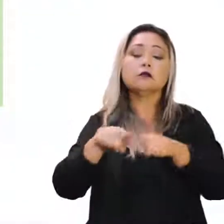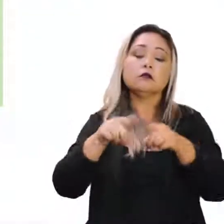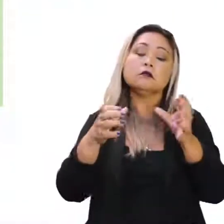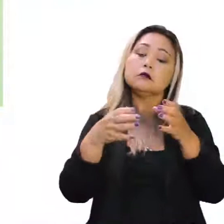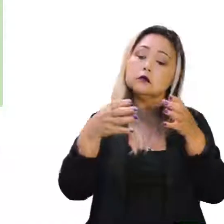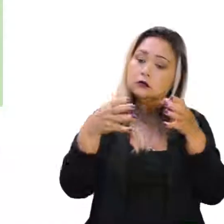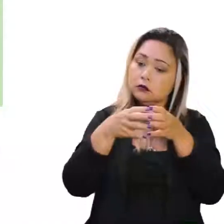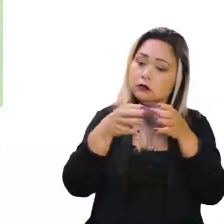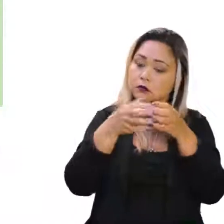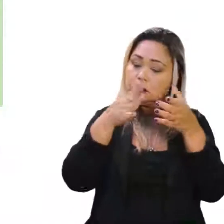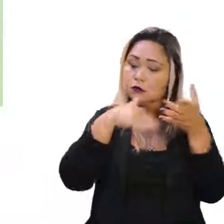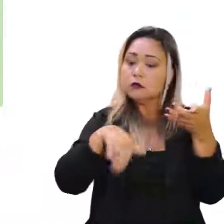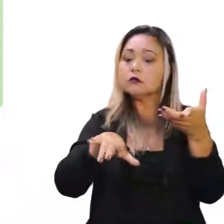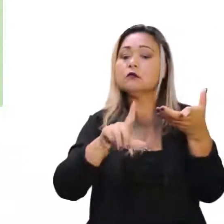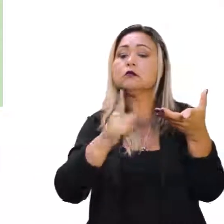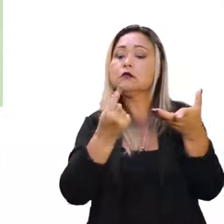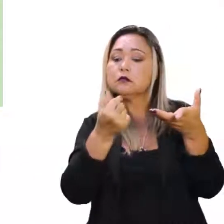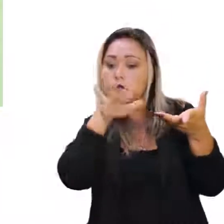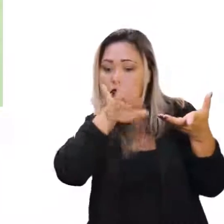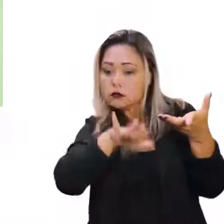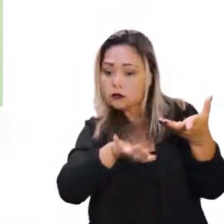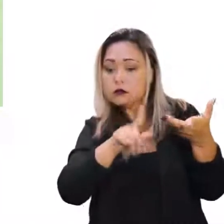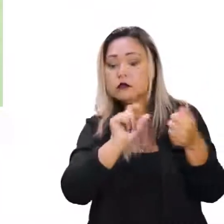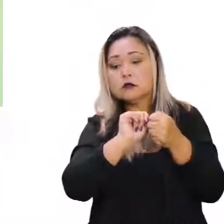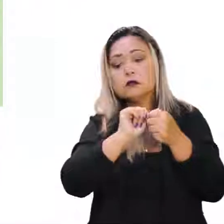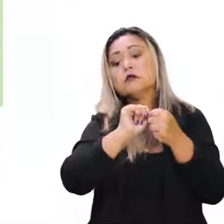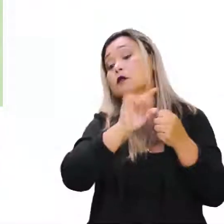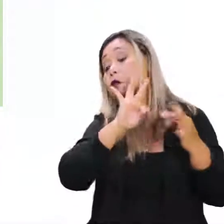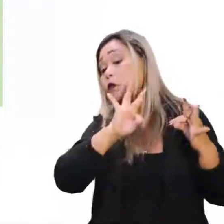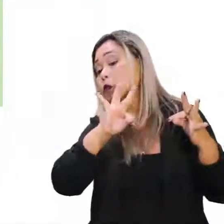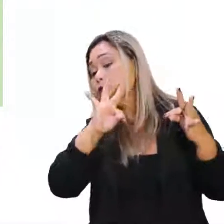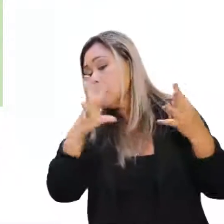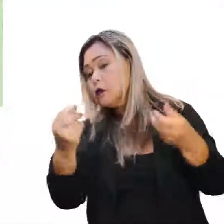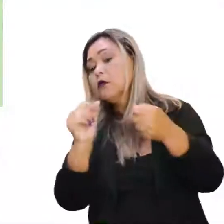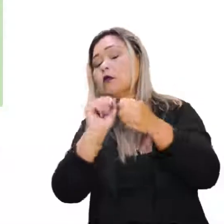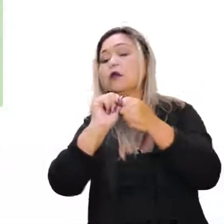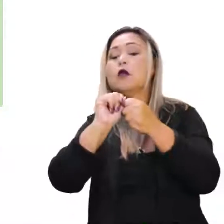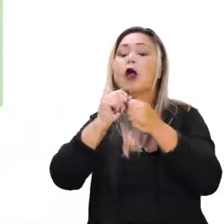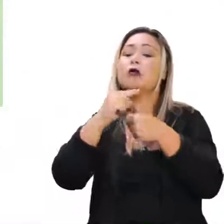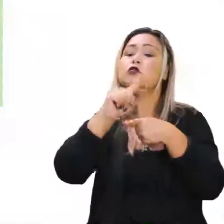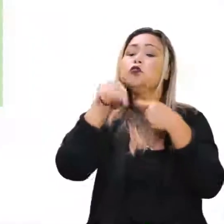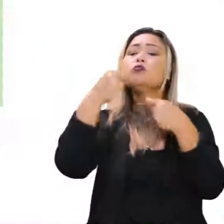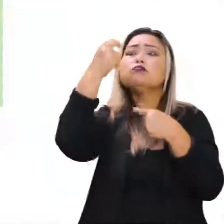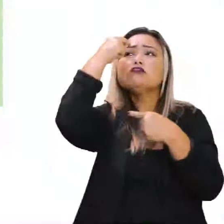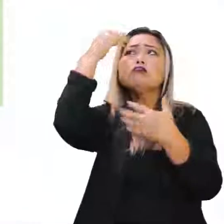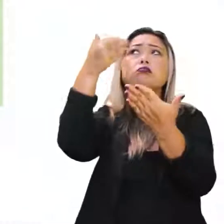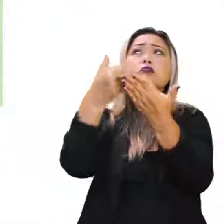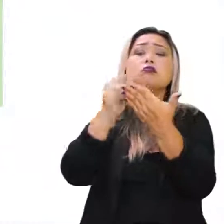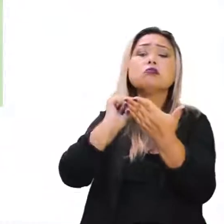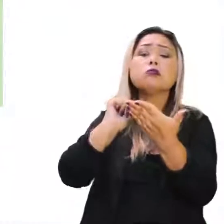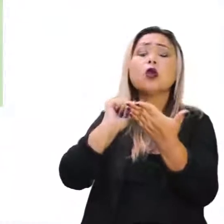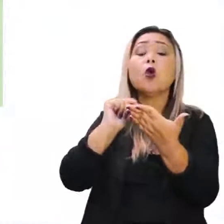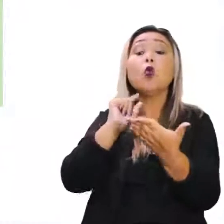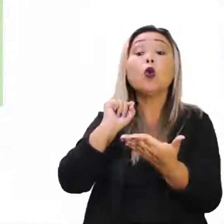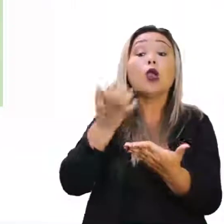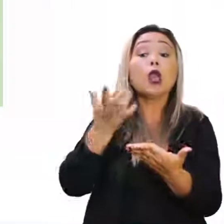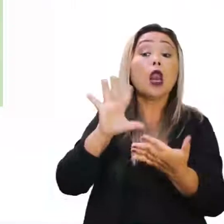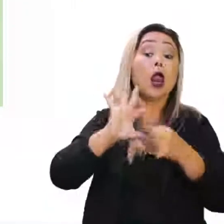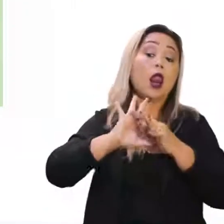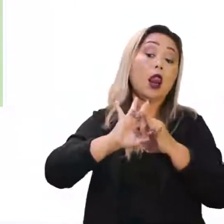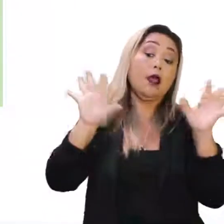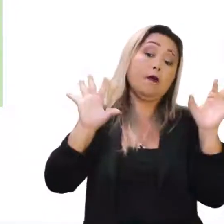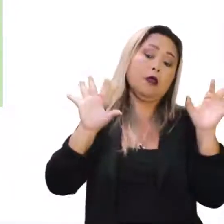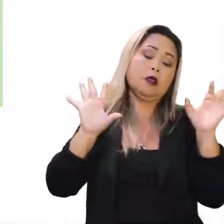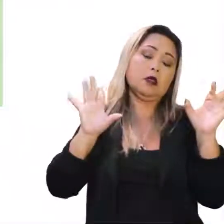econômica baixa, todos estavam ali lutando por um ideal, que era a liberdade, né? Porque no período aí o rei